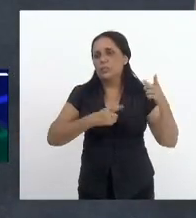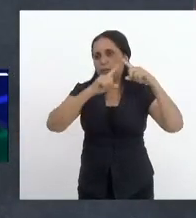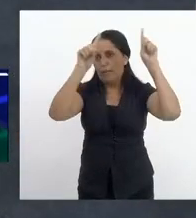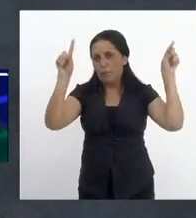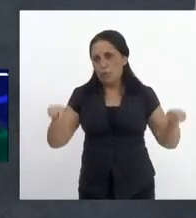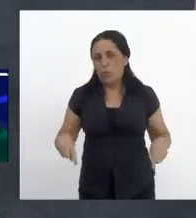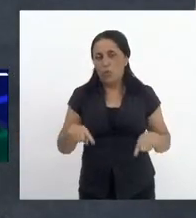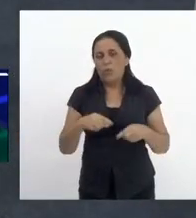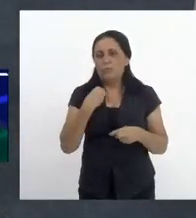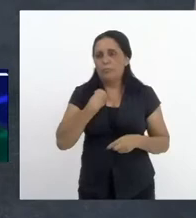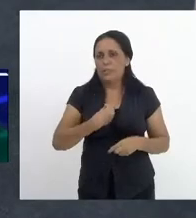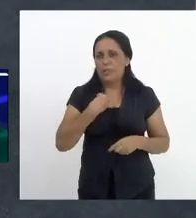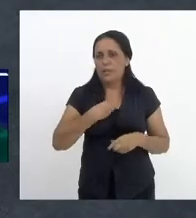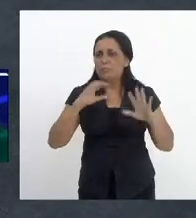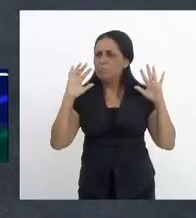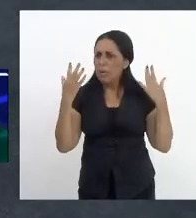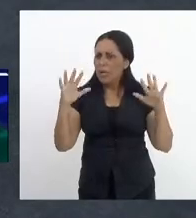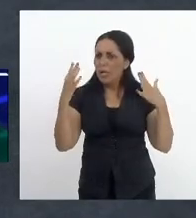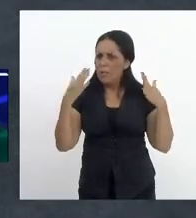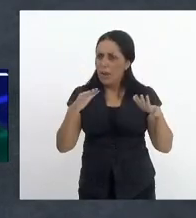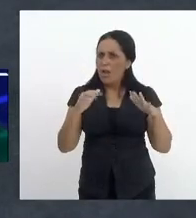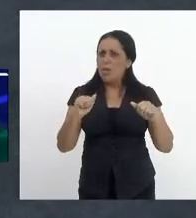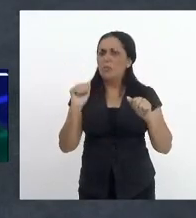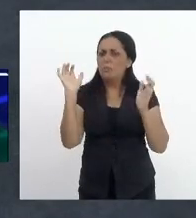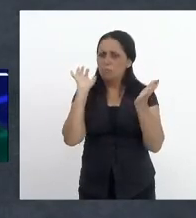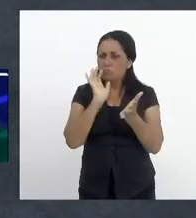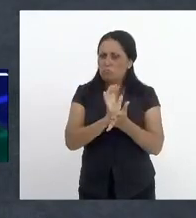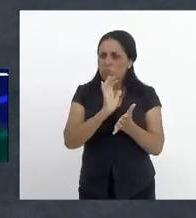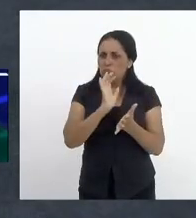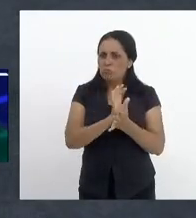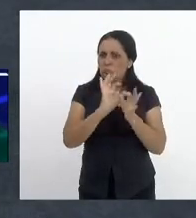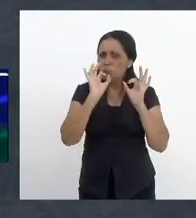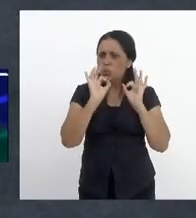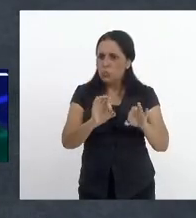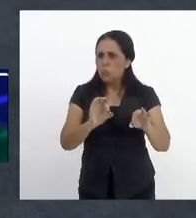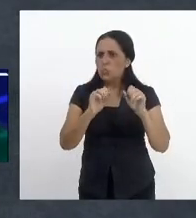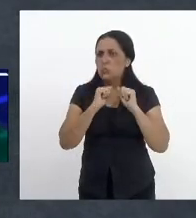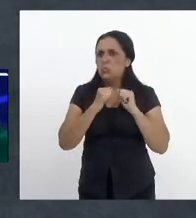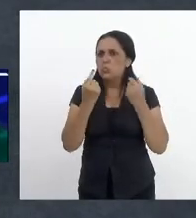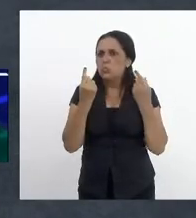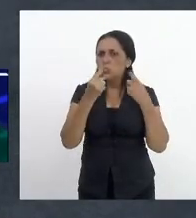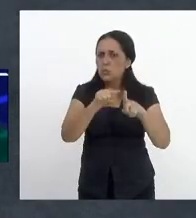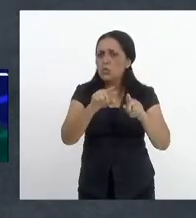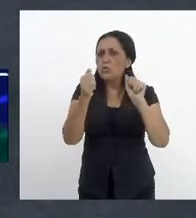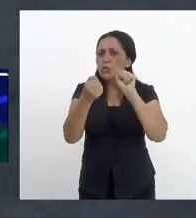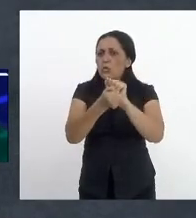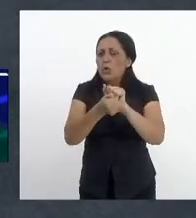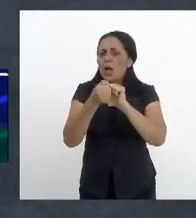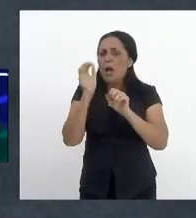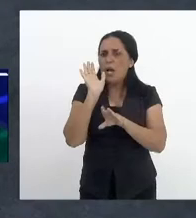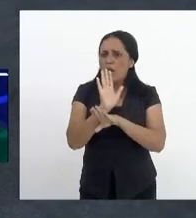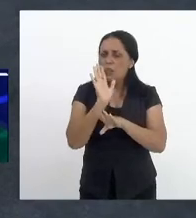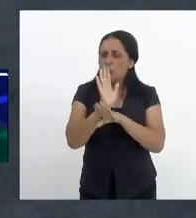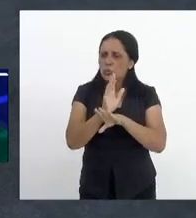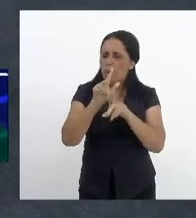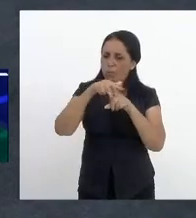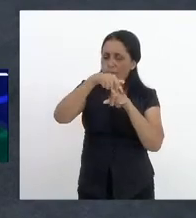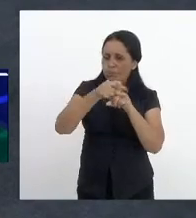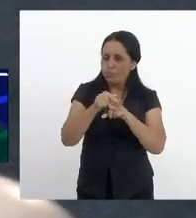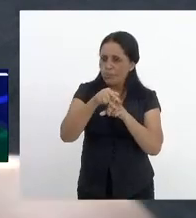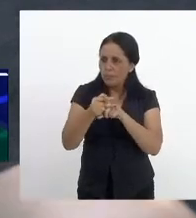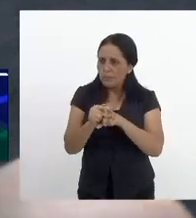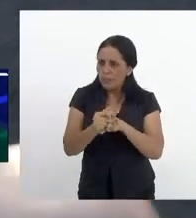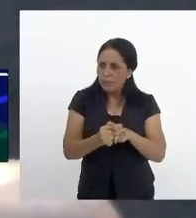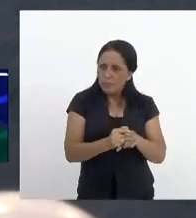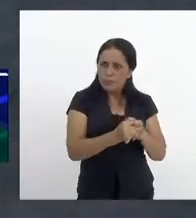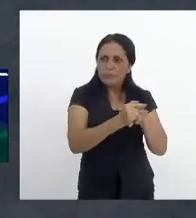aqui presentes. Parabéns pela demanda justa, pela demanda que nos ajuda a corrigir distorções.